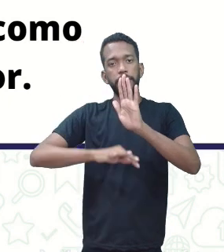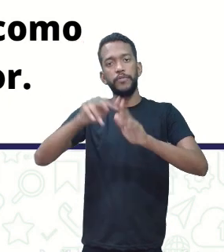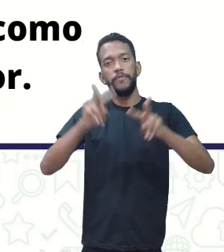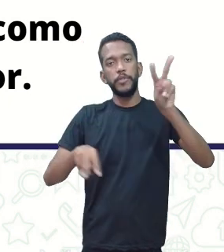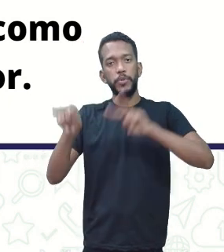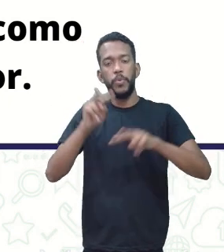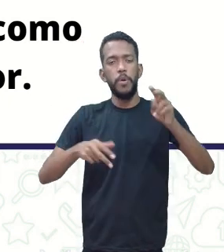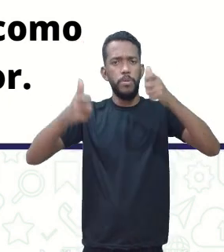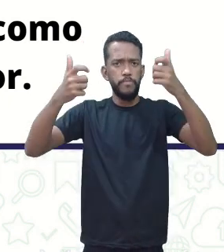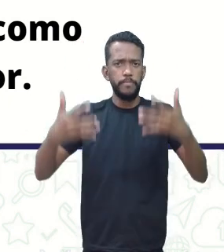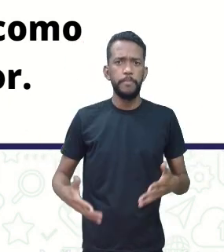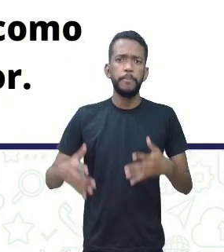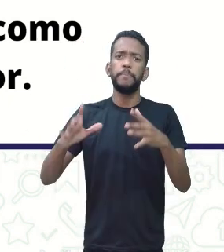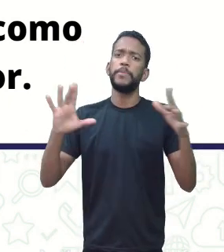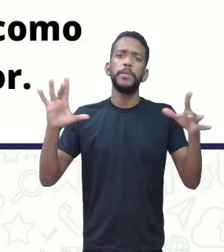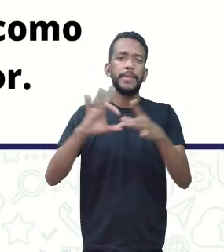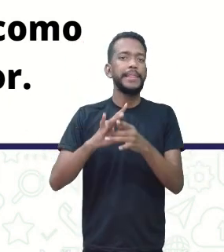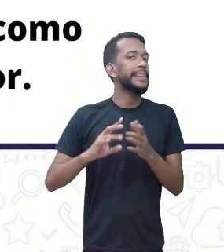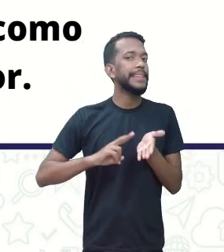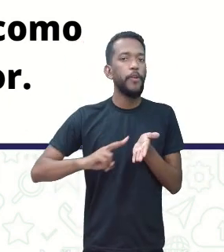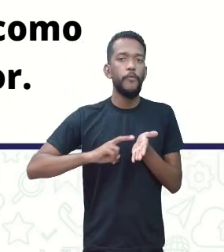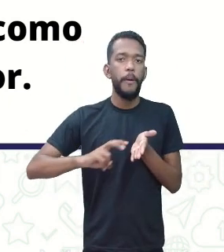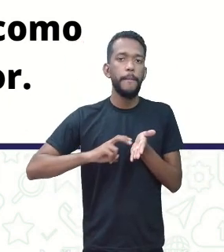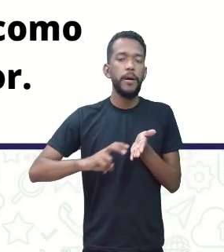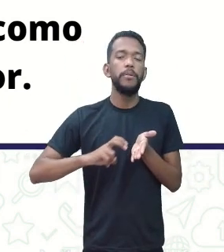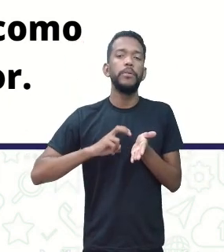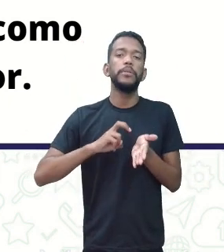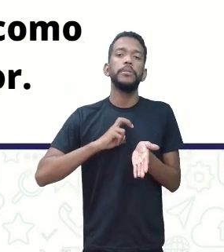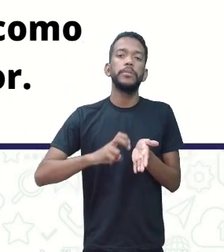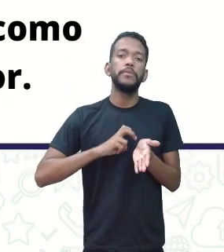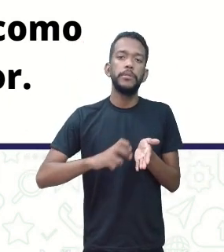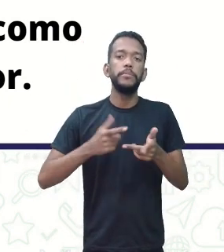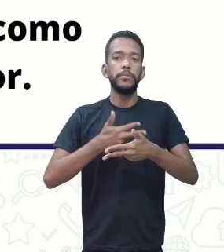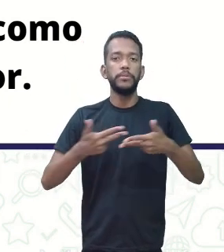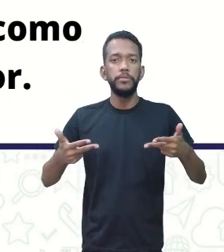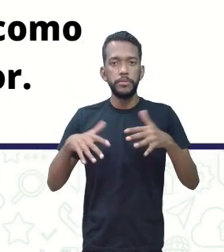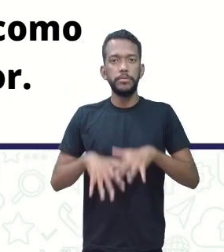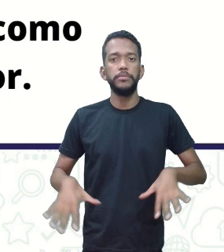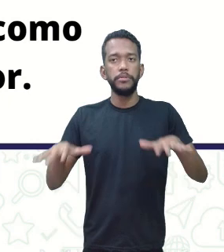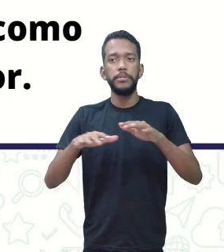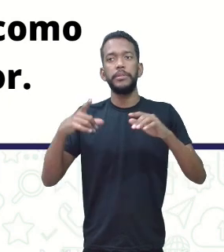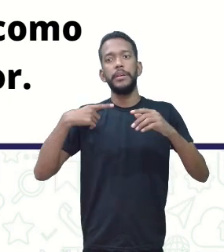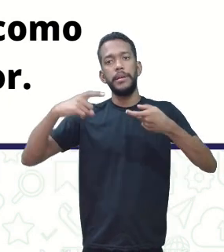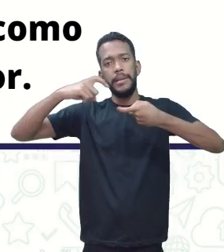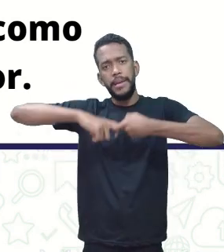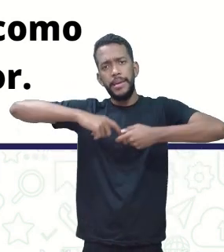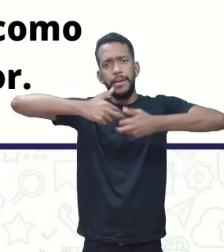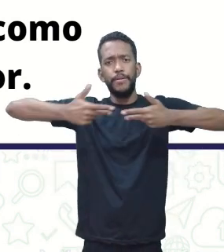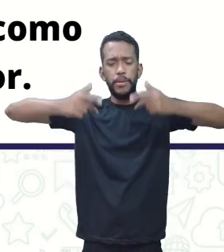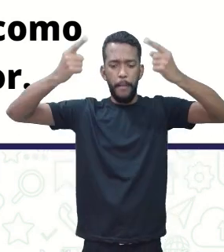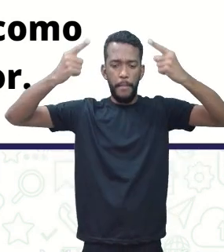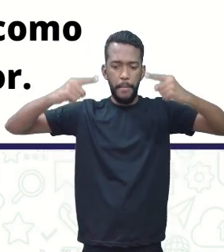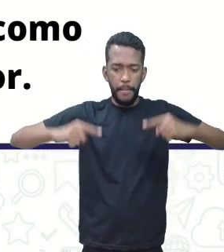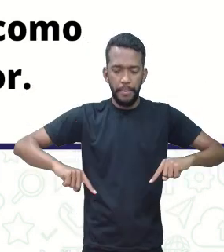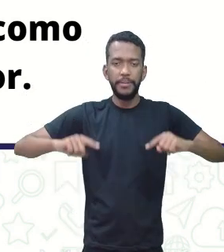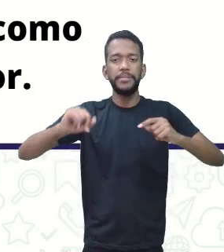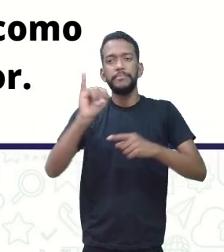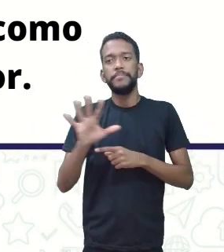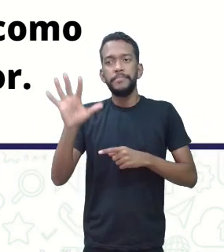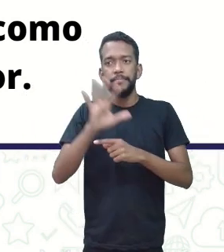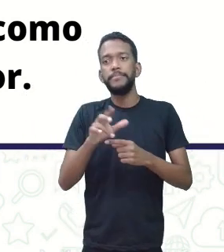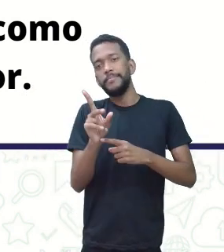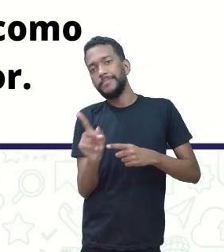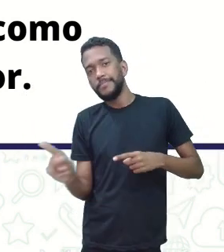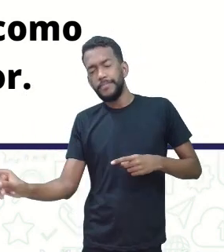como imagens, sons, gráficos, hiperlinks e assim sucessivamente, né? etc. São utilizados